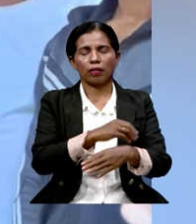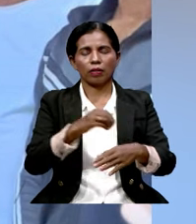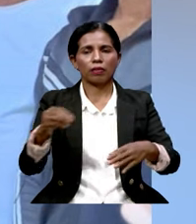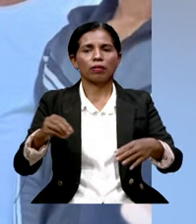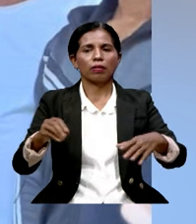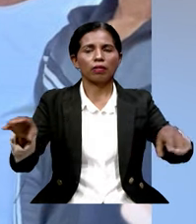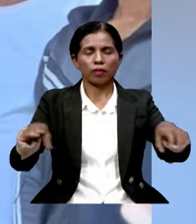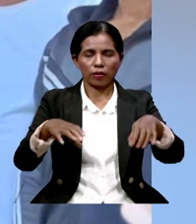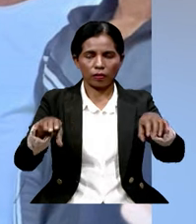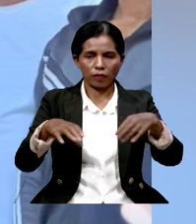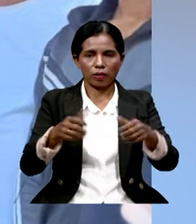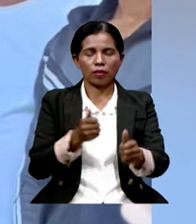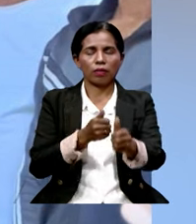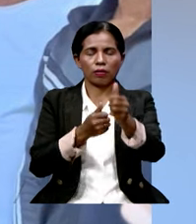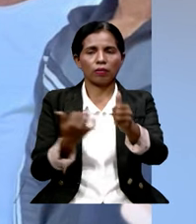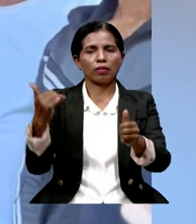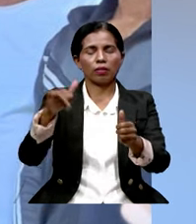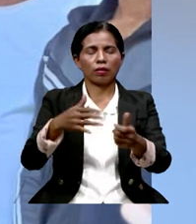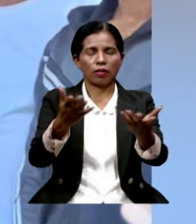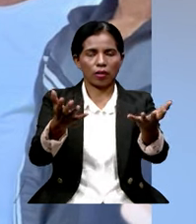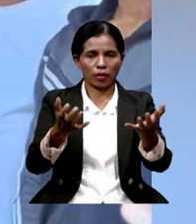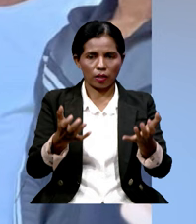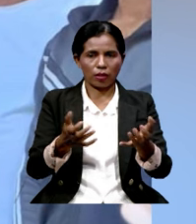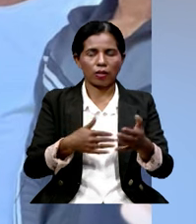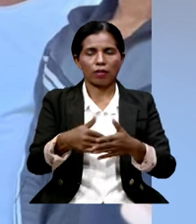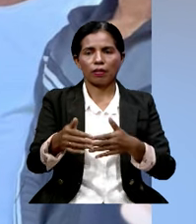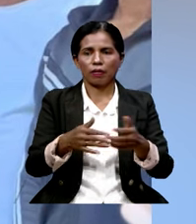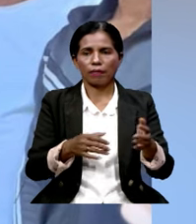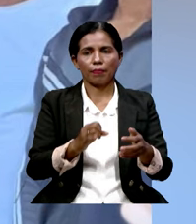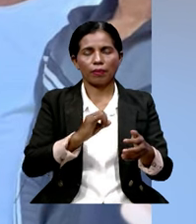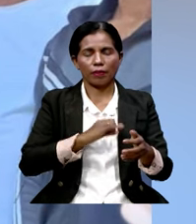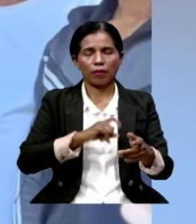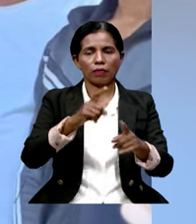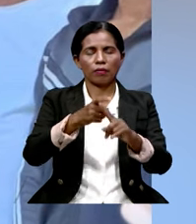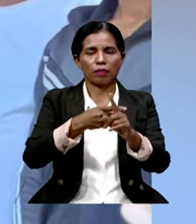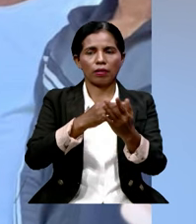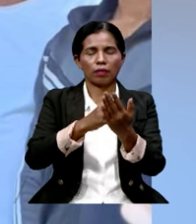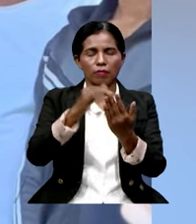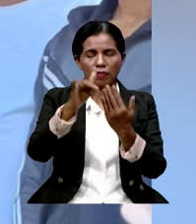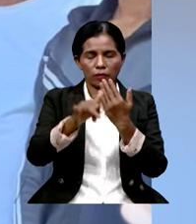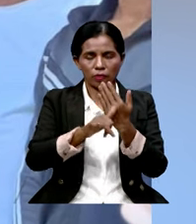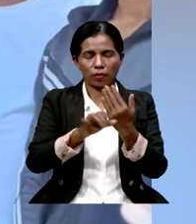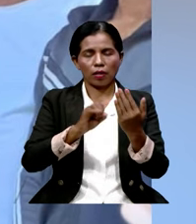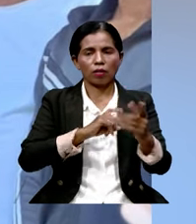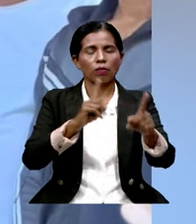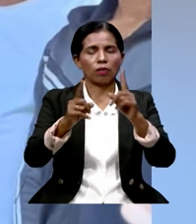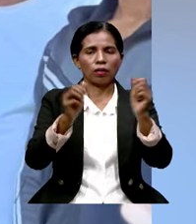serviço tuir sirania hakarak. E ha fulan marcho, ha confirma ho